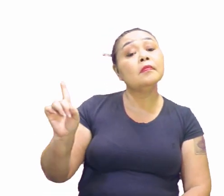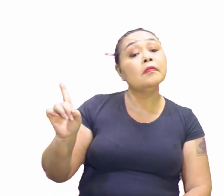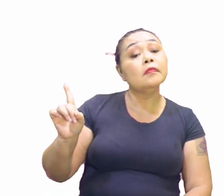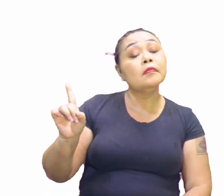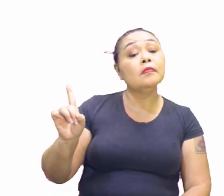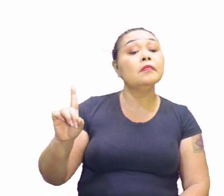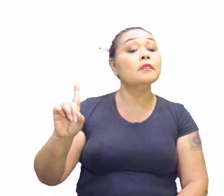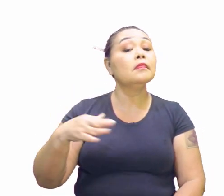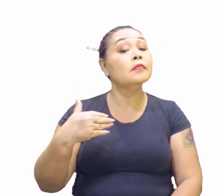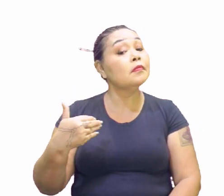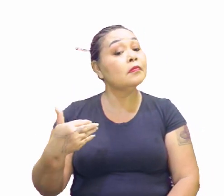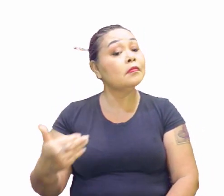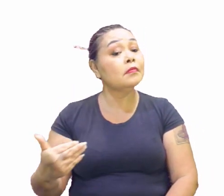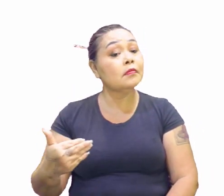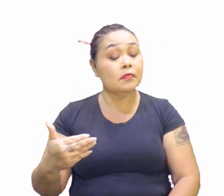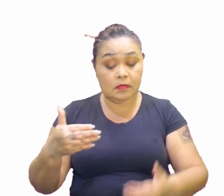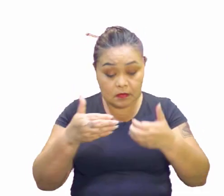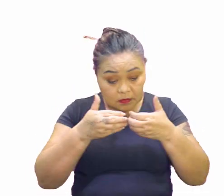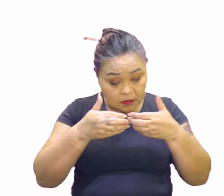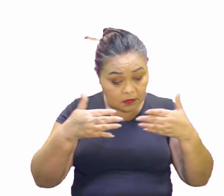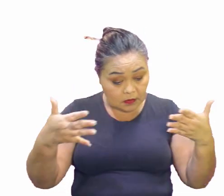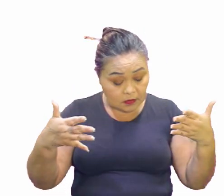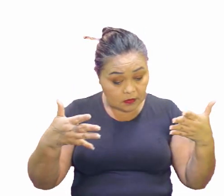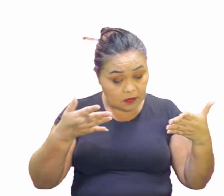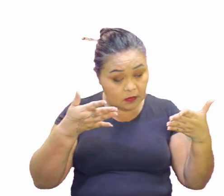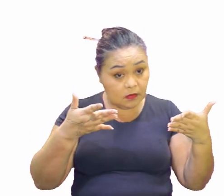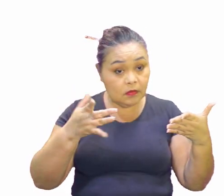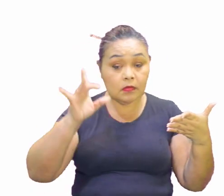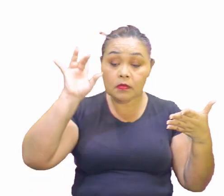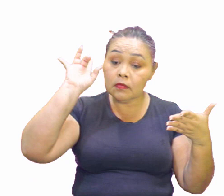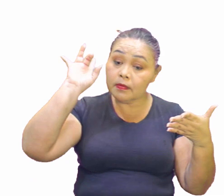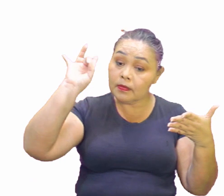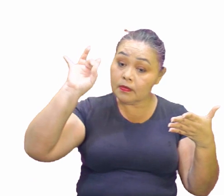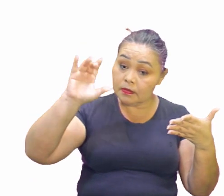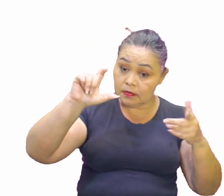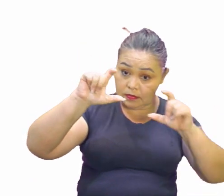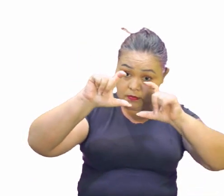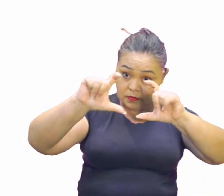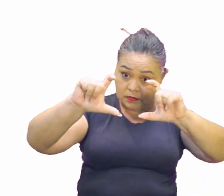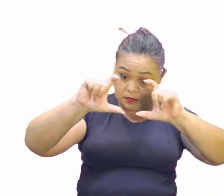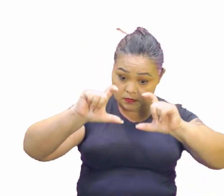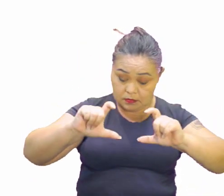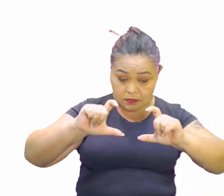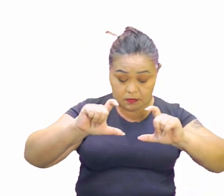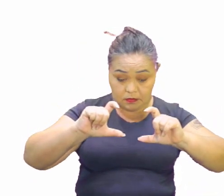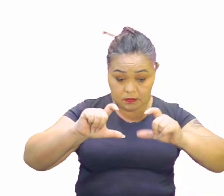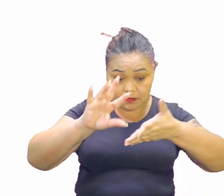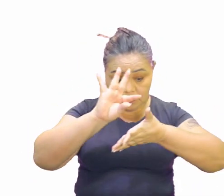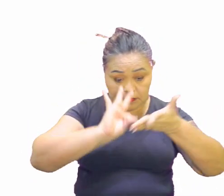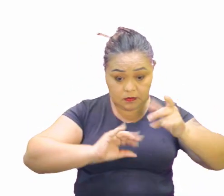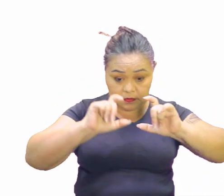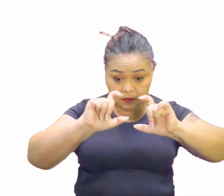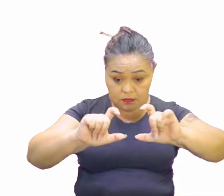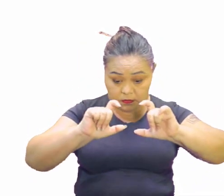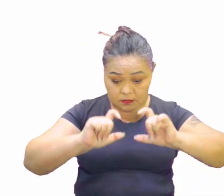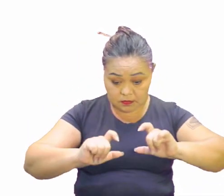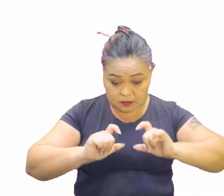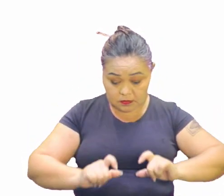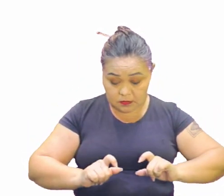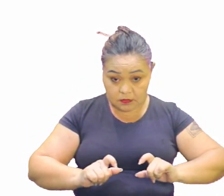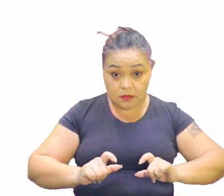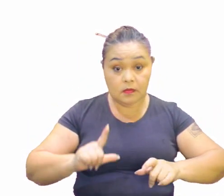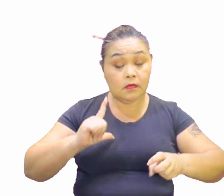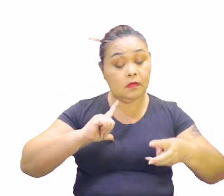Isso. E aí nós começamos aqui com a introdução. Cada parágrafo do texto deve atender